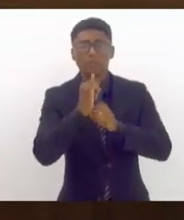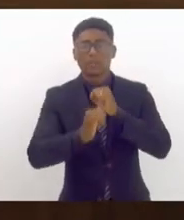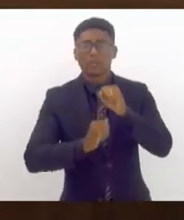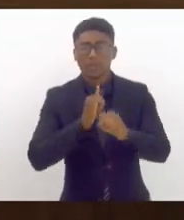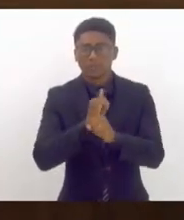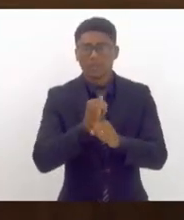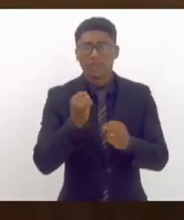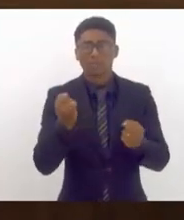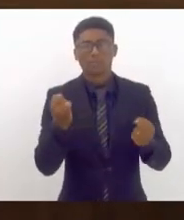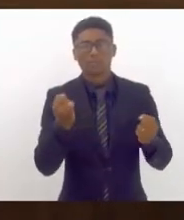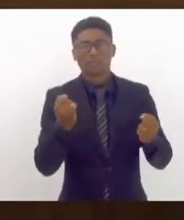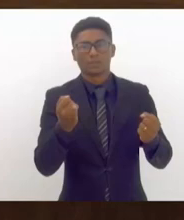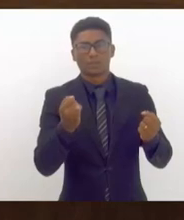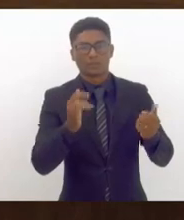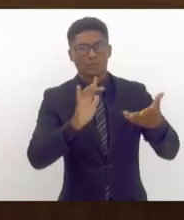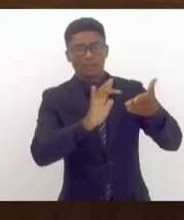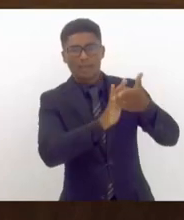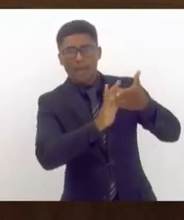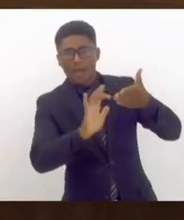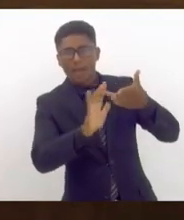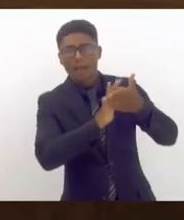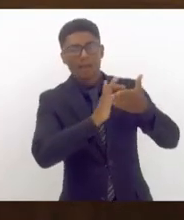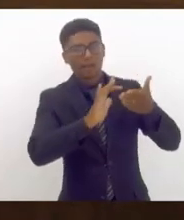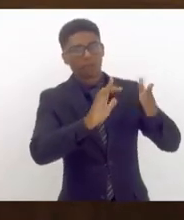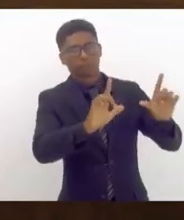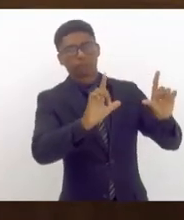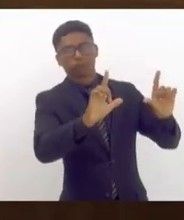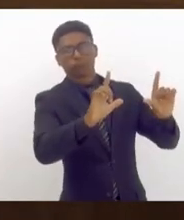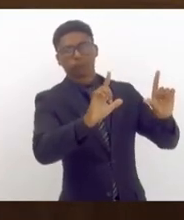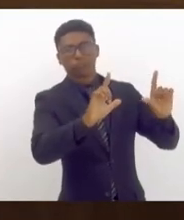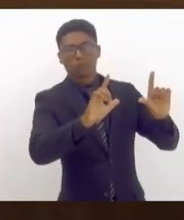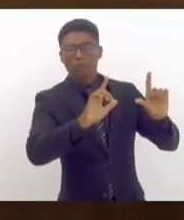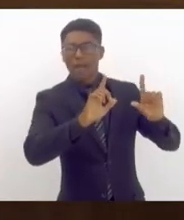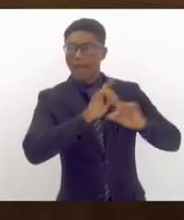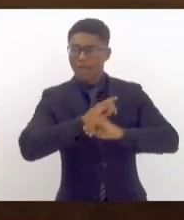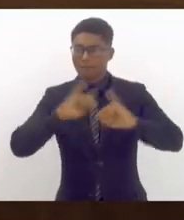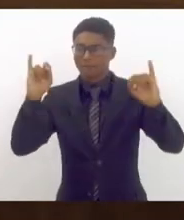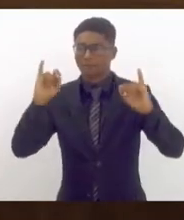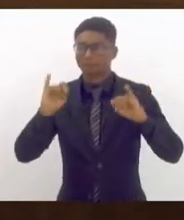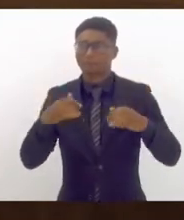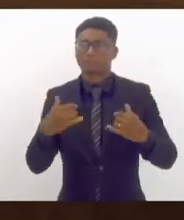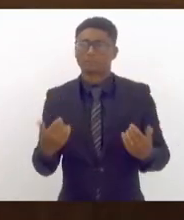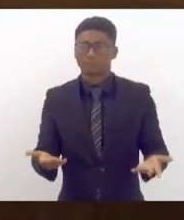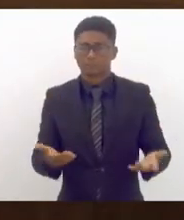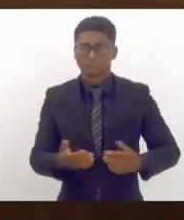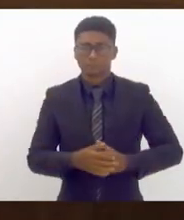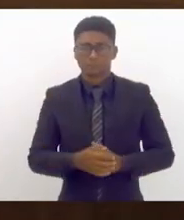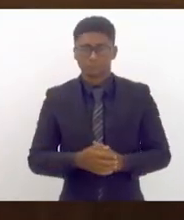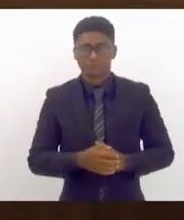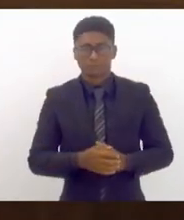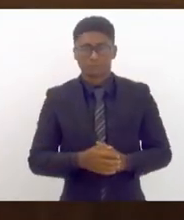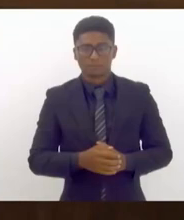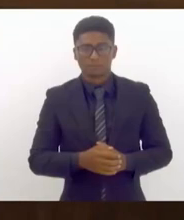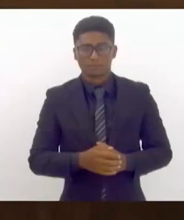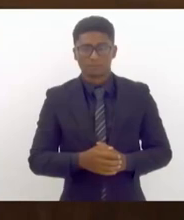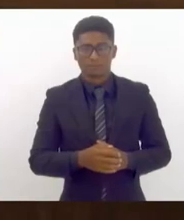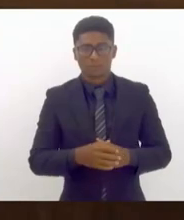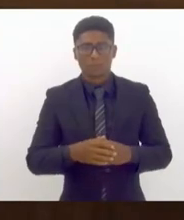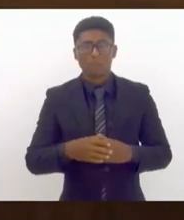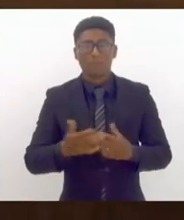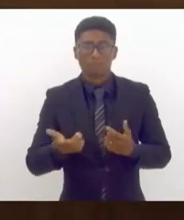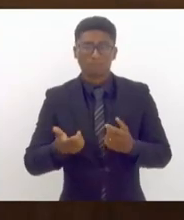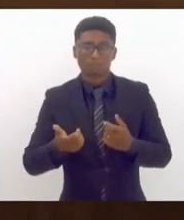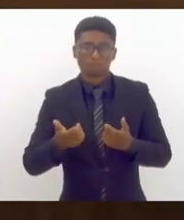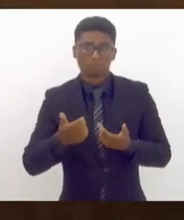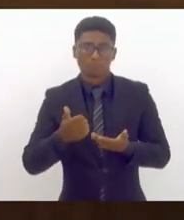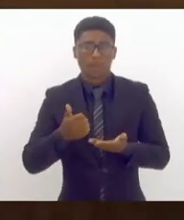usar outros recursos de divulgação. É óbvio que nós temos uma rede, né, uma rede de medicamentos, né,